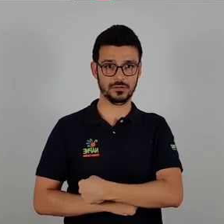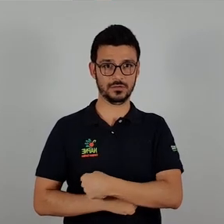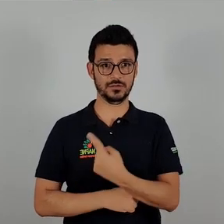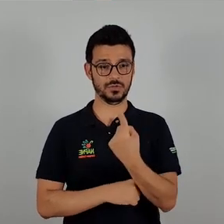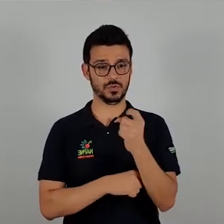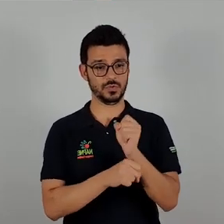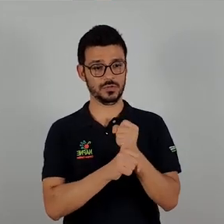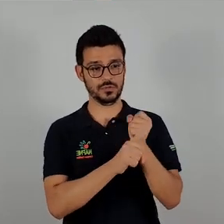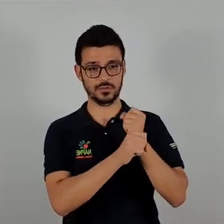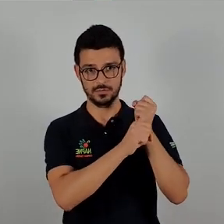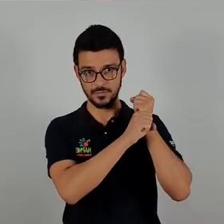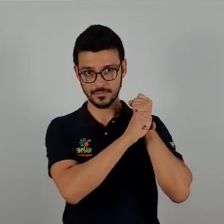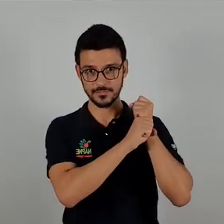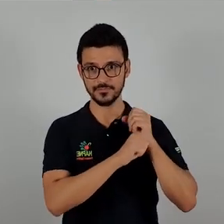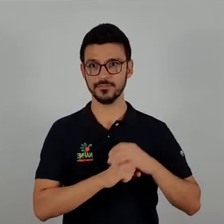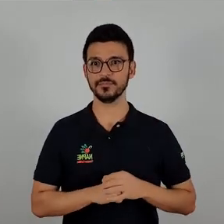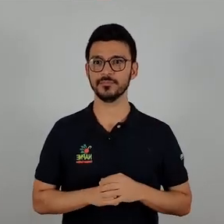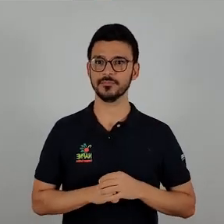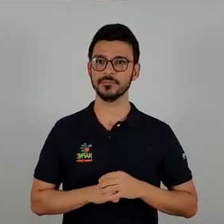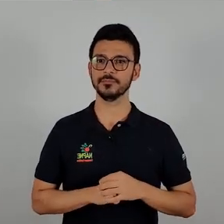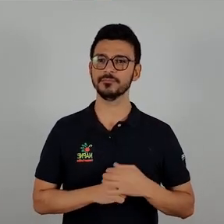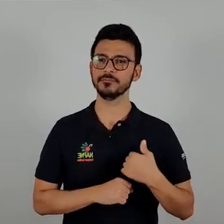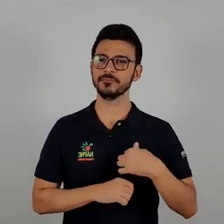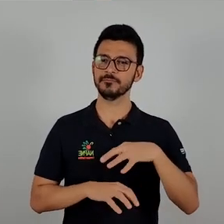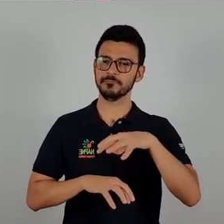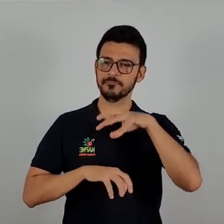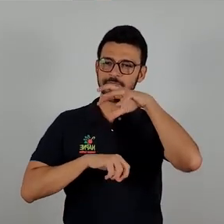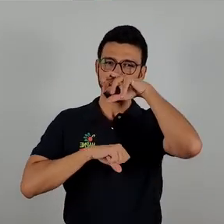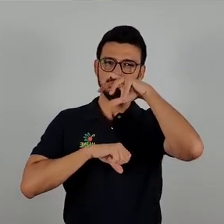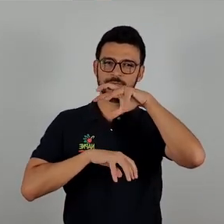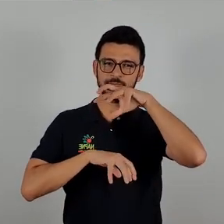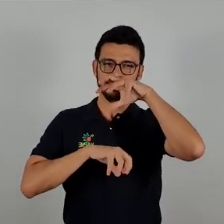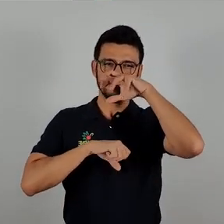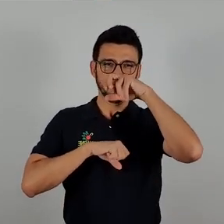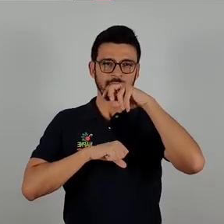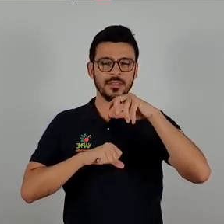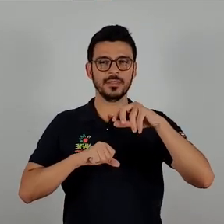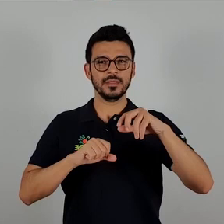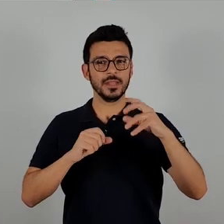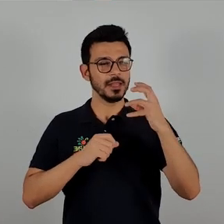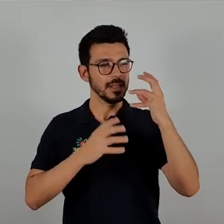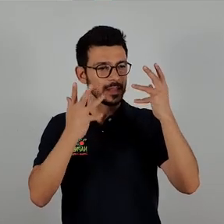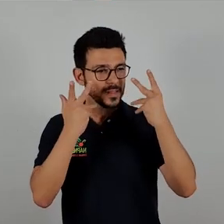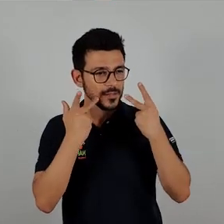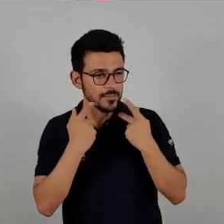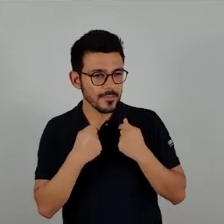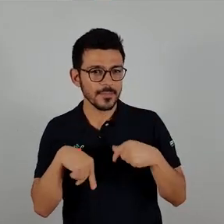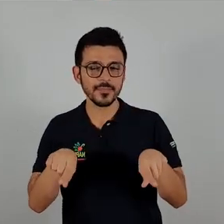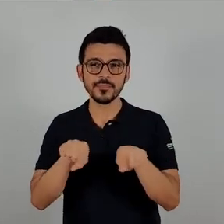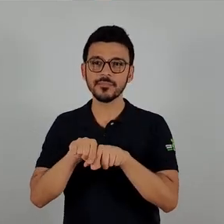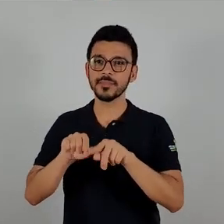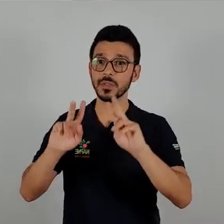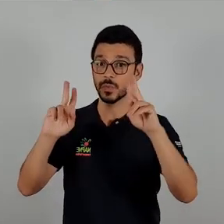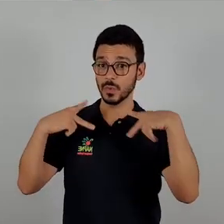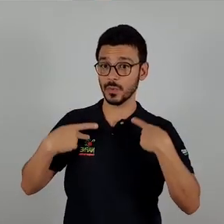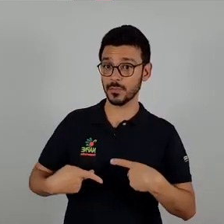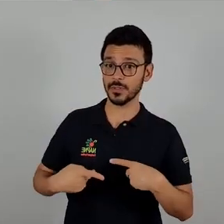Shei Shei, a pronúncia disso aqui. Muito obrigado, tá bom? Então aí estão os meus contatos, para quem